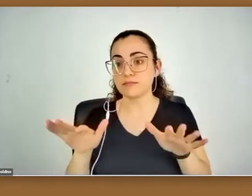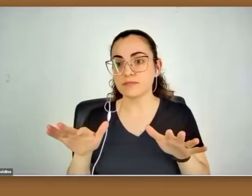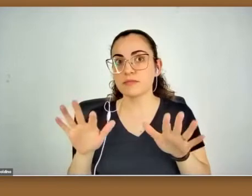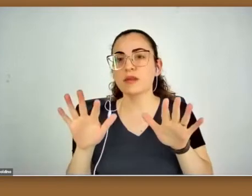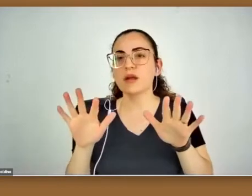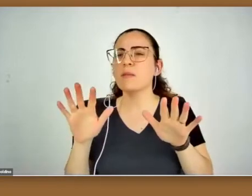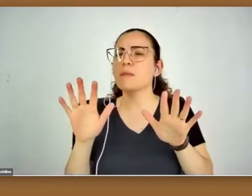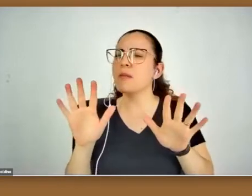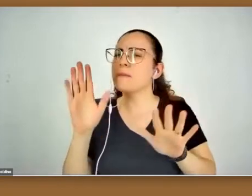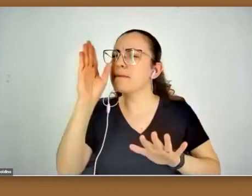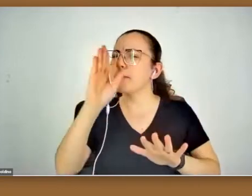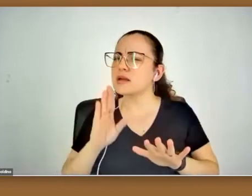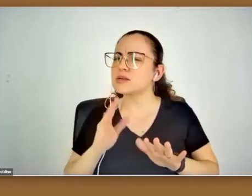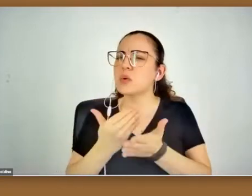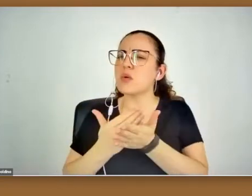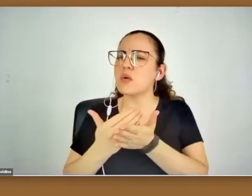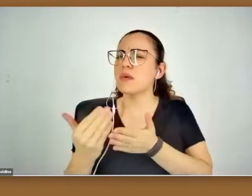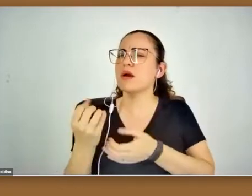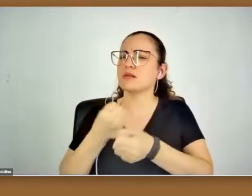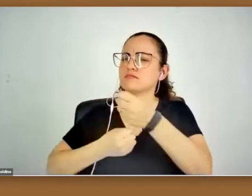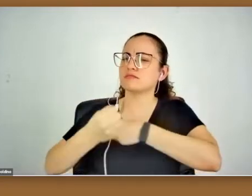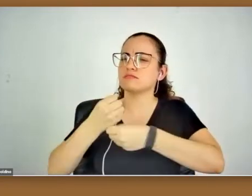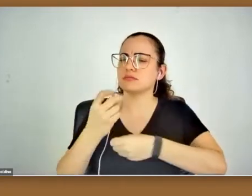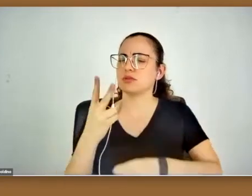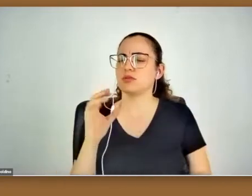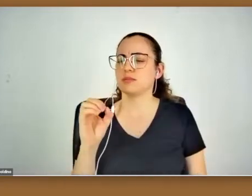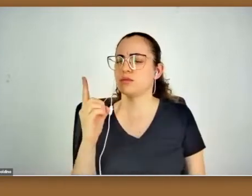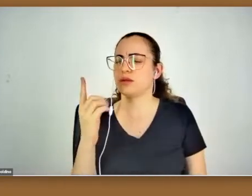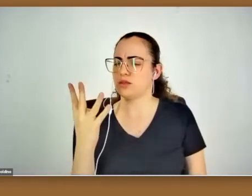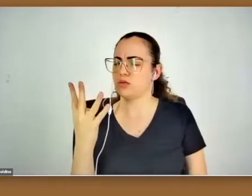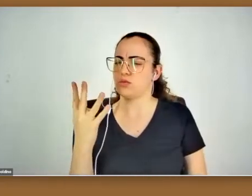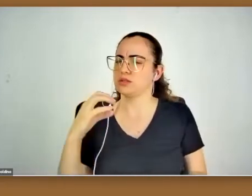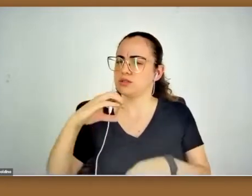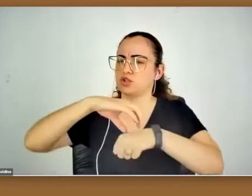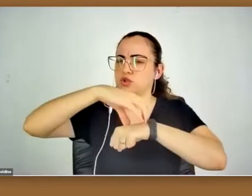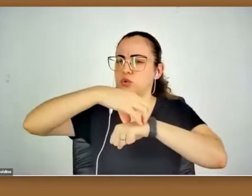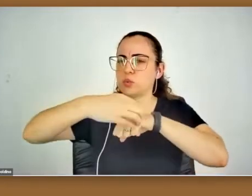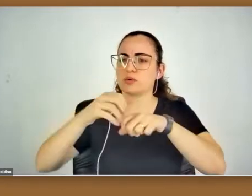dengue, ela já é mais antiga, a gente tem desde o final dos